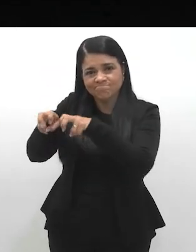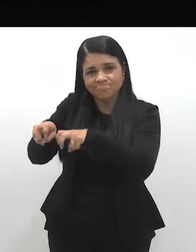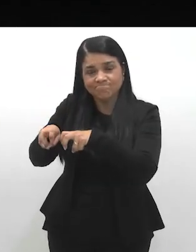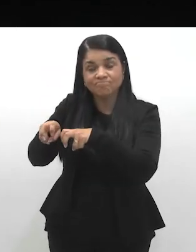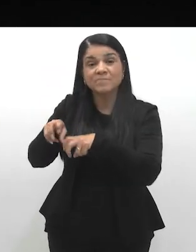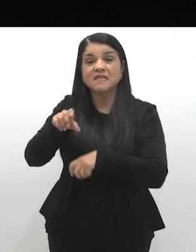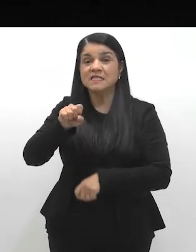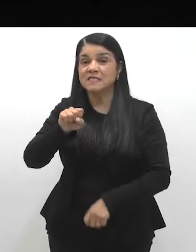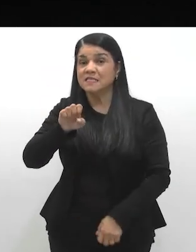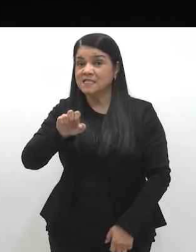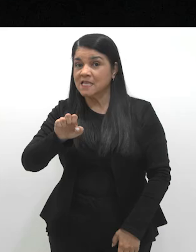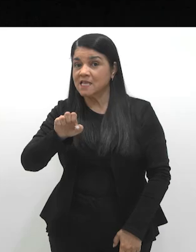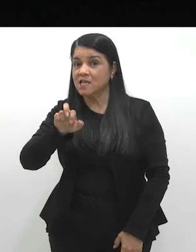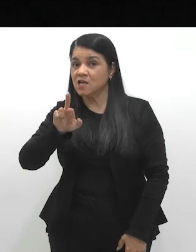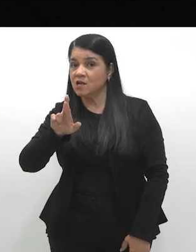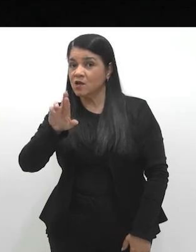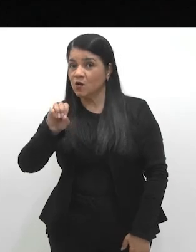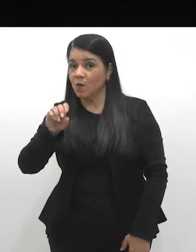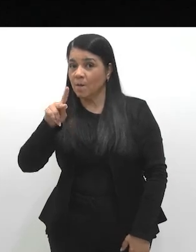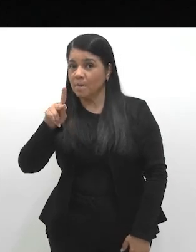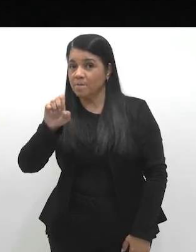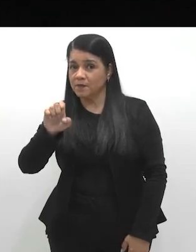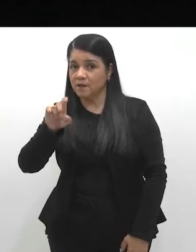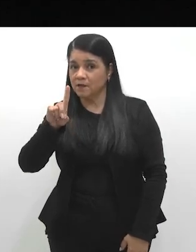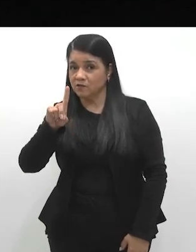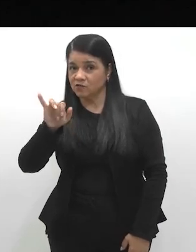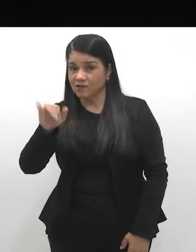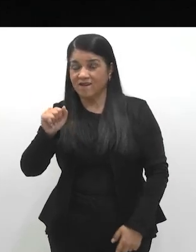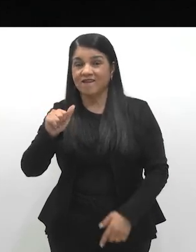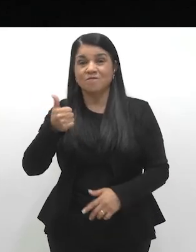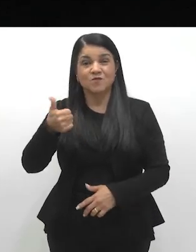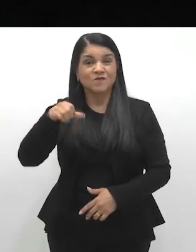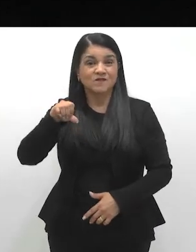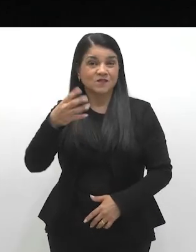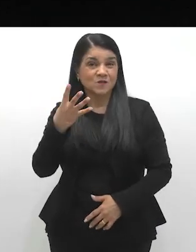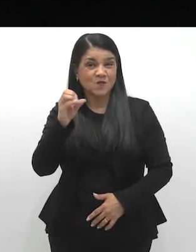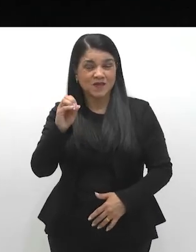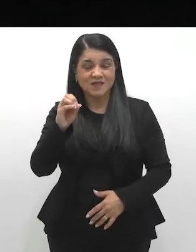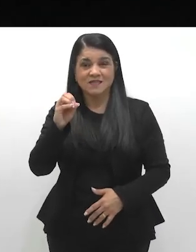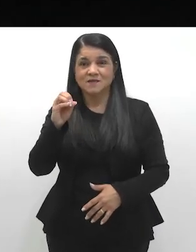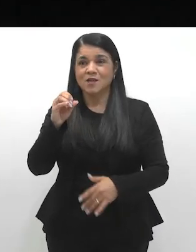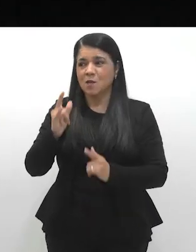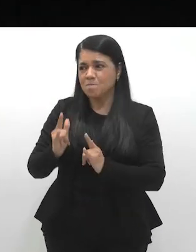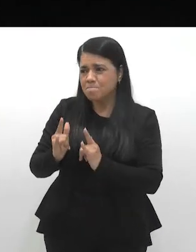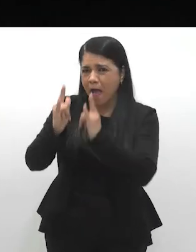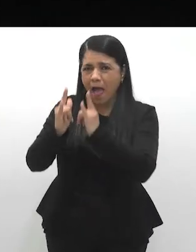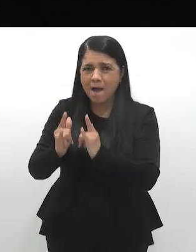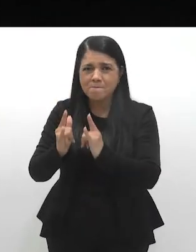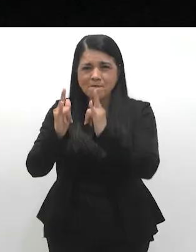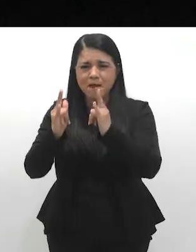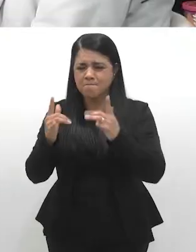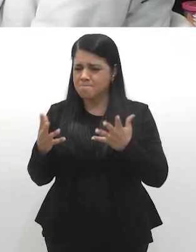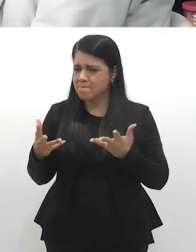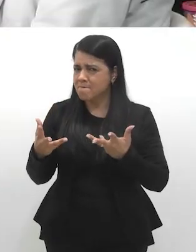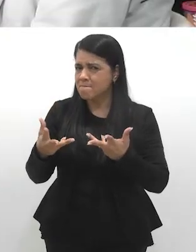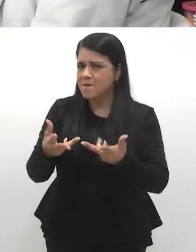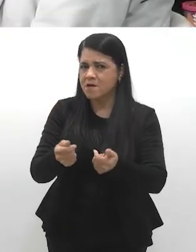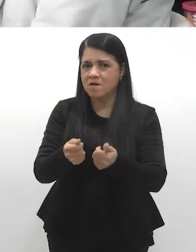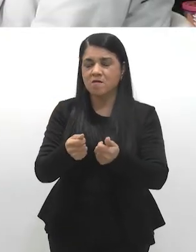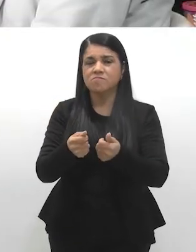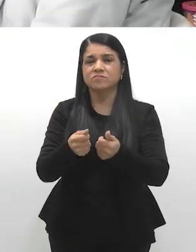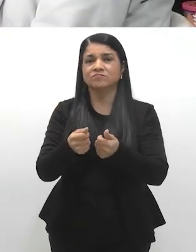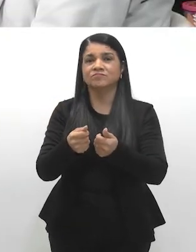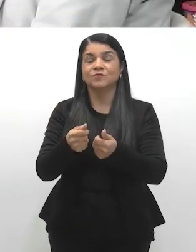para o campus de Seropédica, na década de 40, e tem toda aquela construção magnífica, arquitetônica, fantástica,